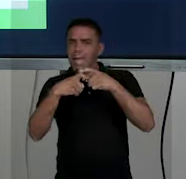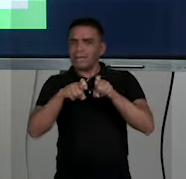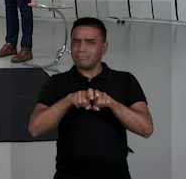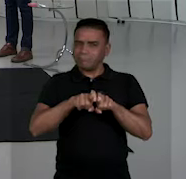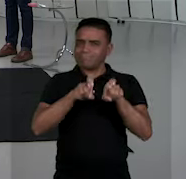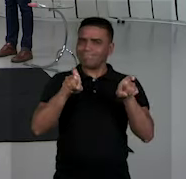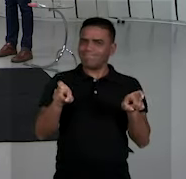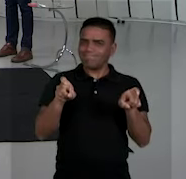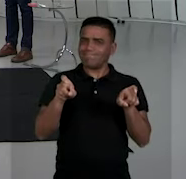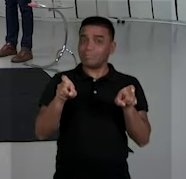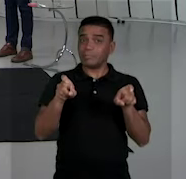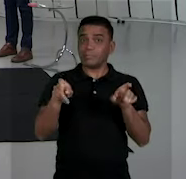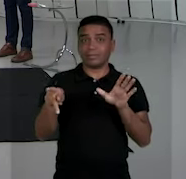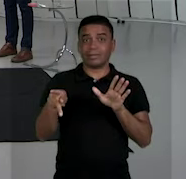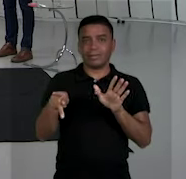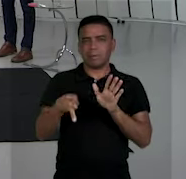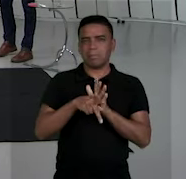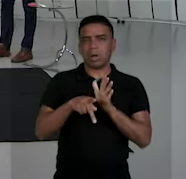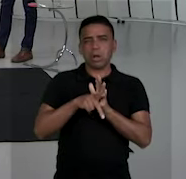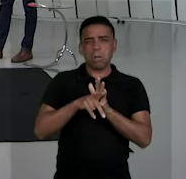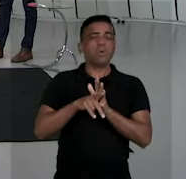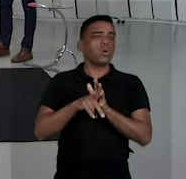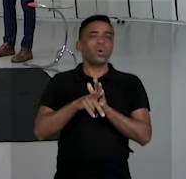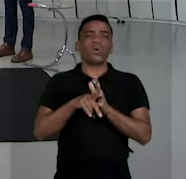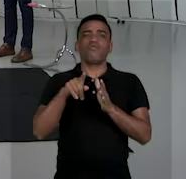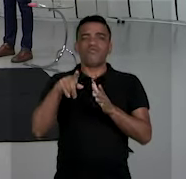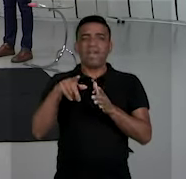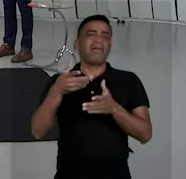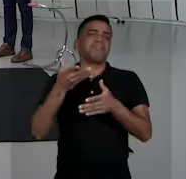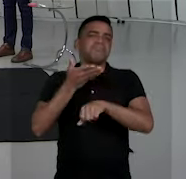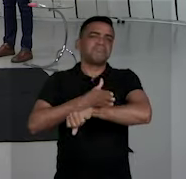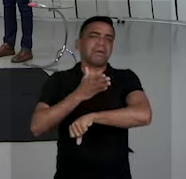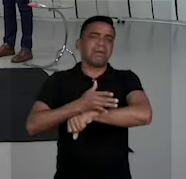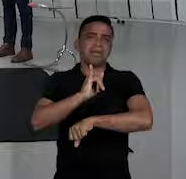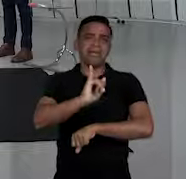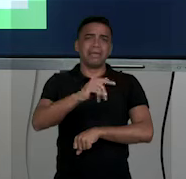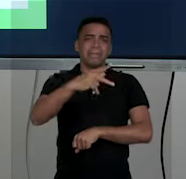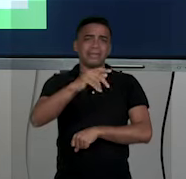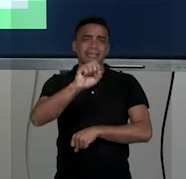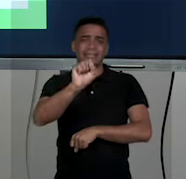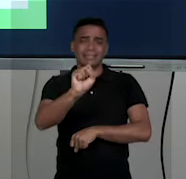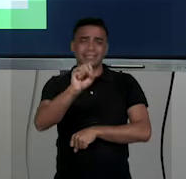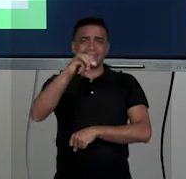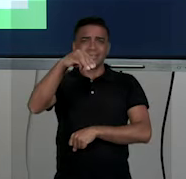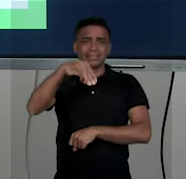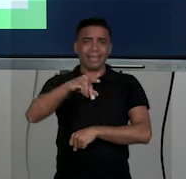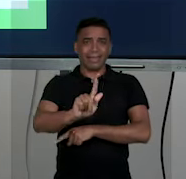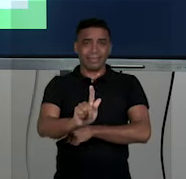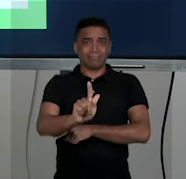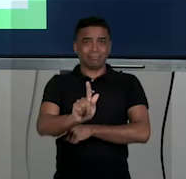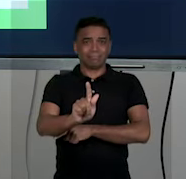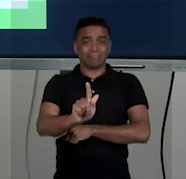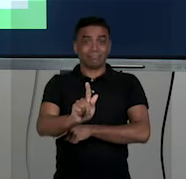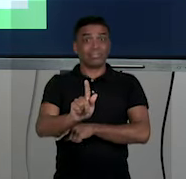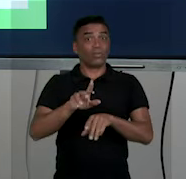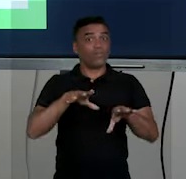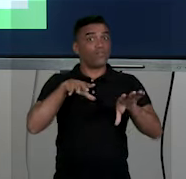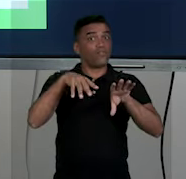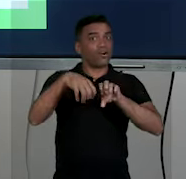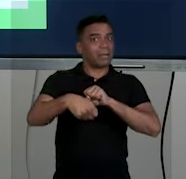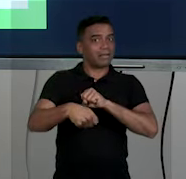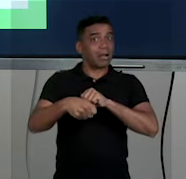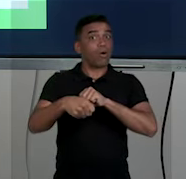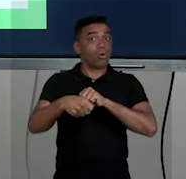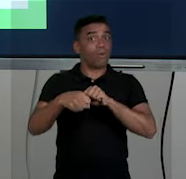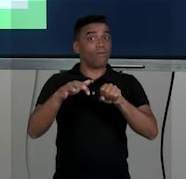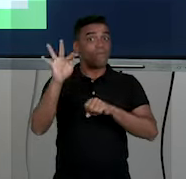né? Fez a residência pelo IPSENG, correto, Flávio? Isso. Ele fez também parte da formação dele de graduação